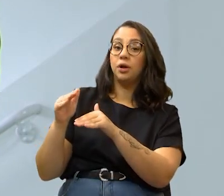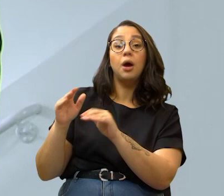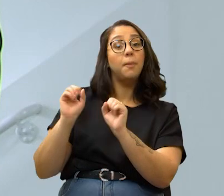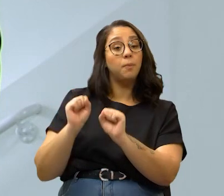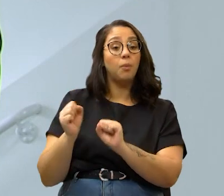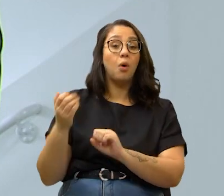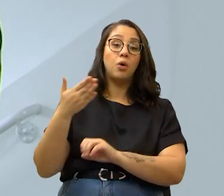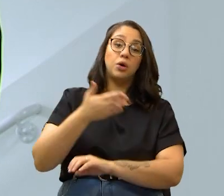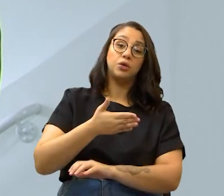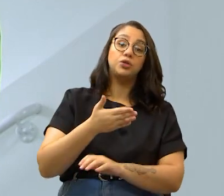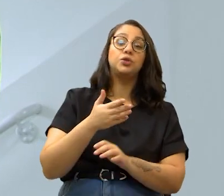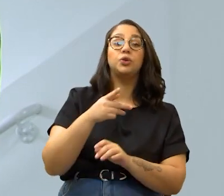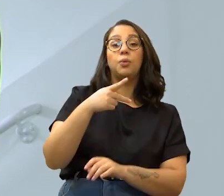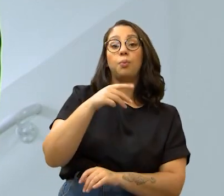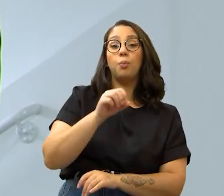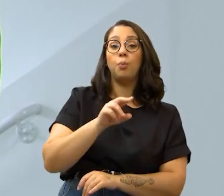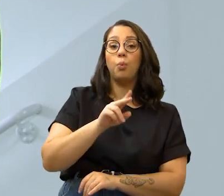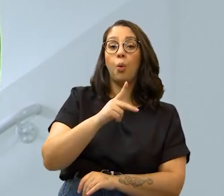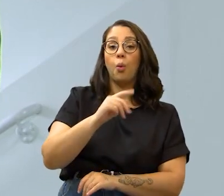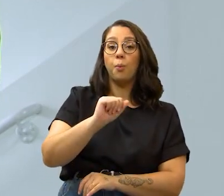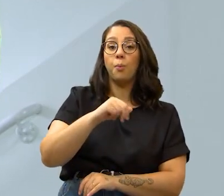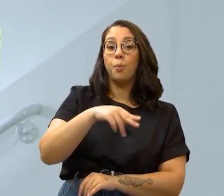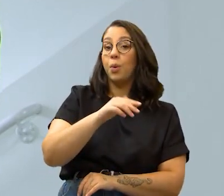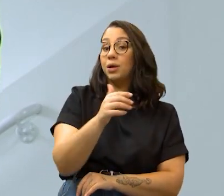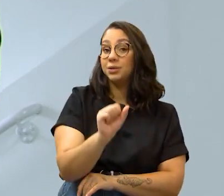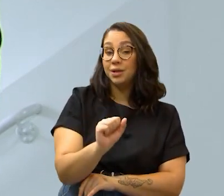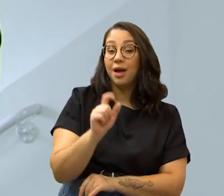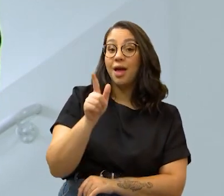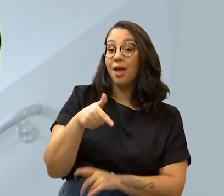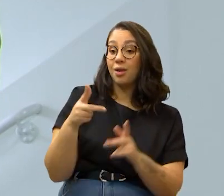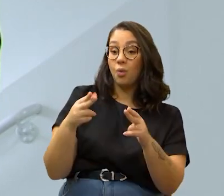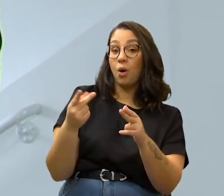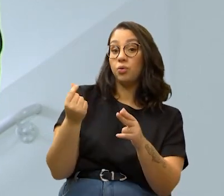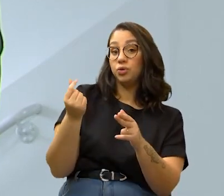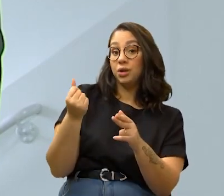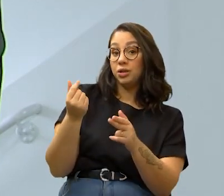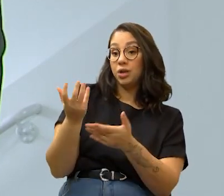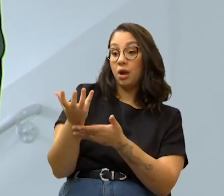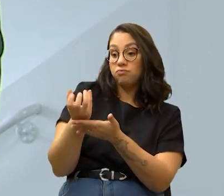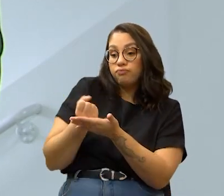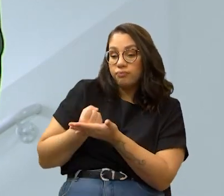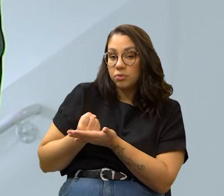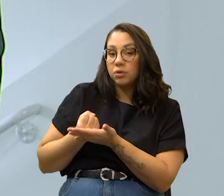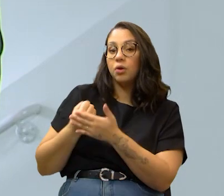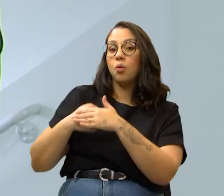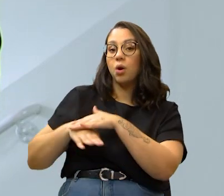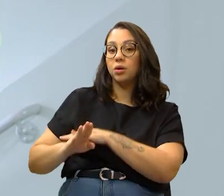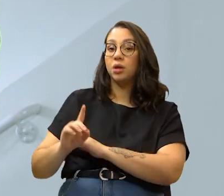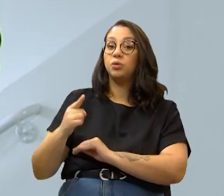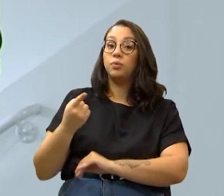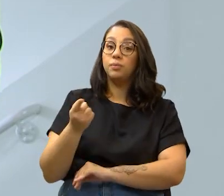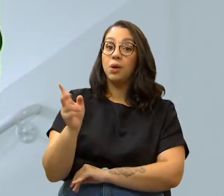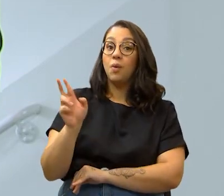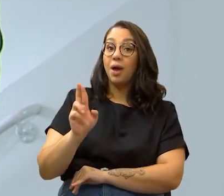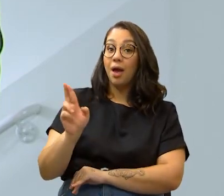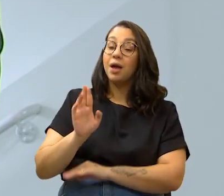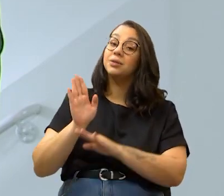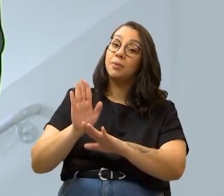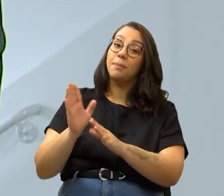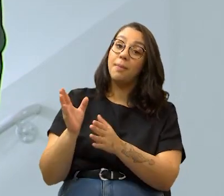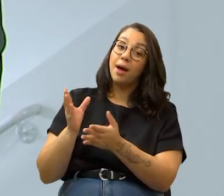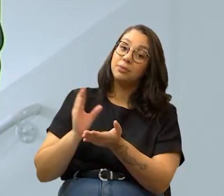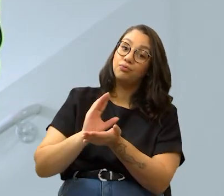por que não colocar o dinheiro numa poupança, por exemplo? Então, utilizando esse mesmo montante, arrecadando, né, juntando, guardando R$ 1.000 por